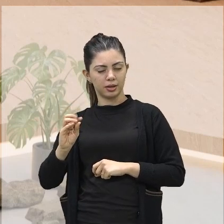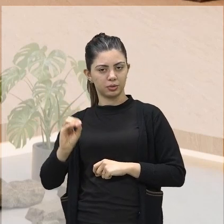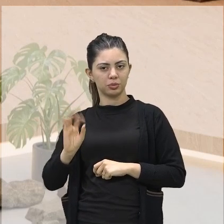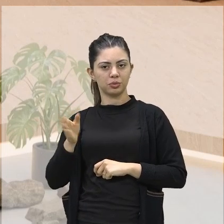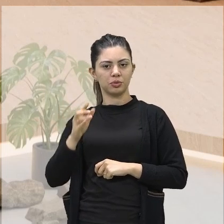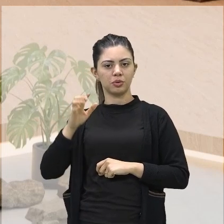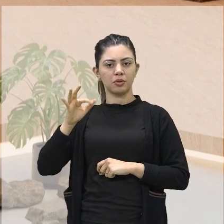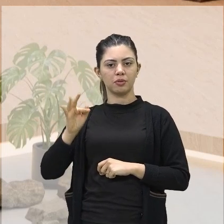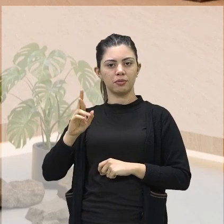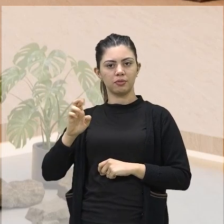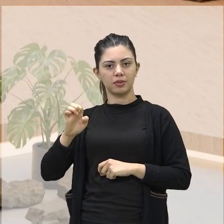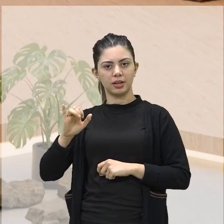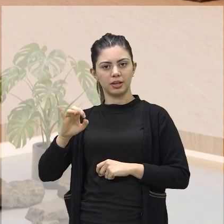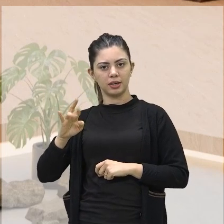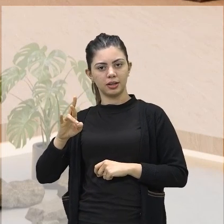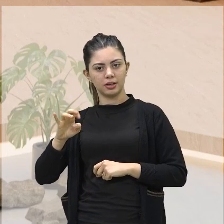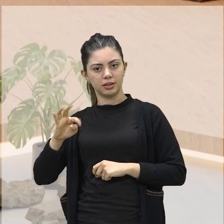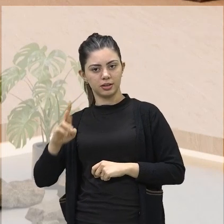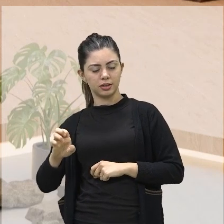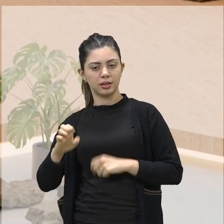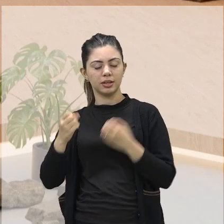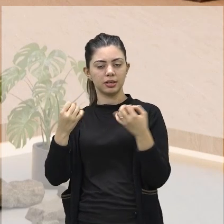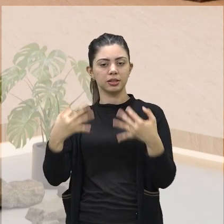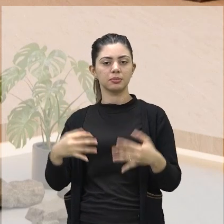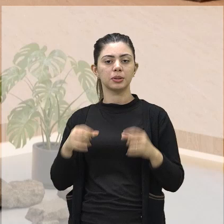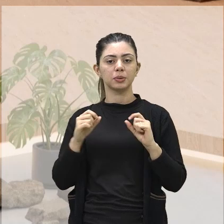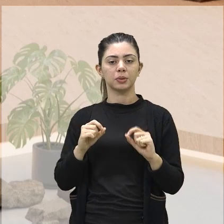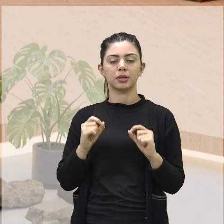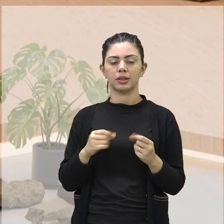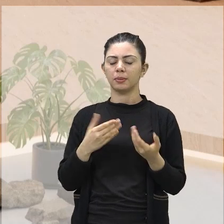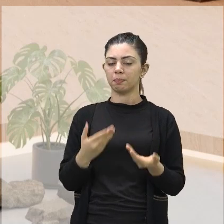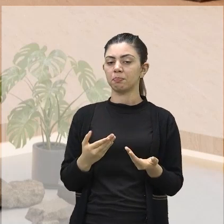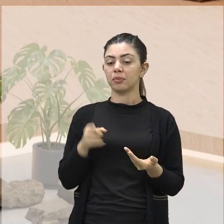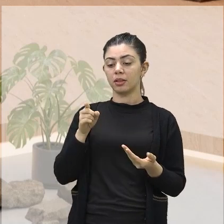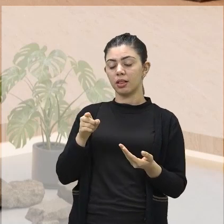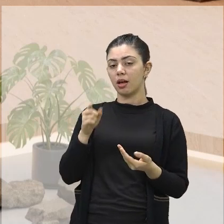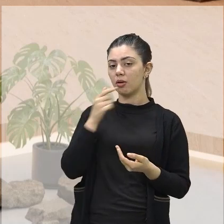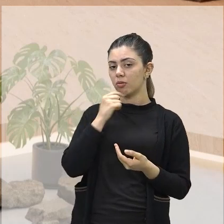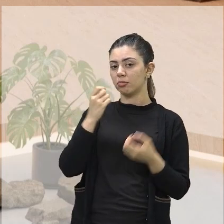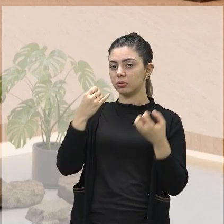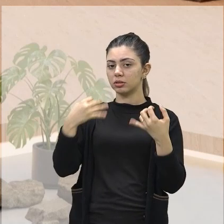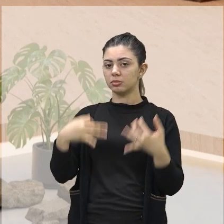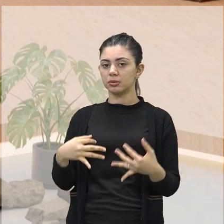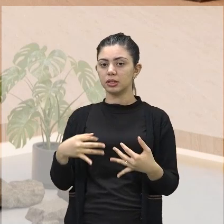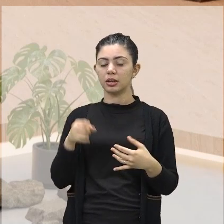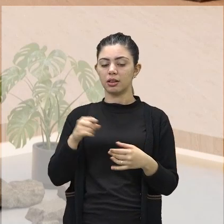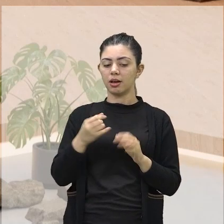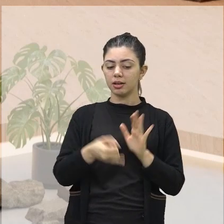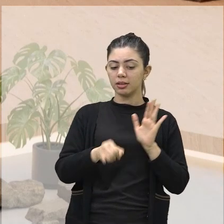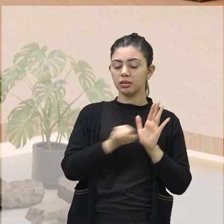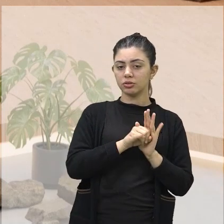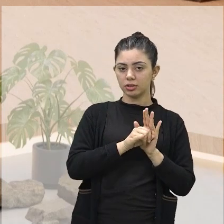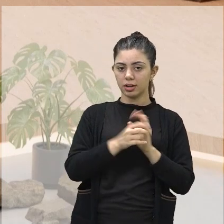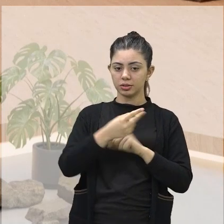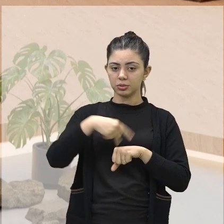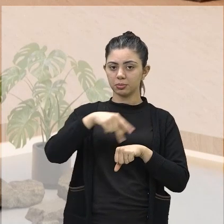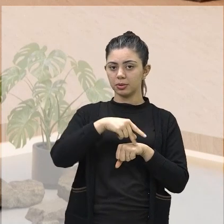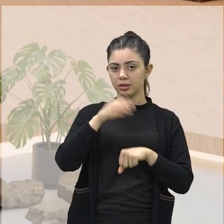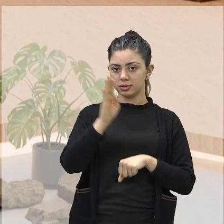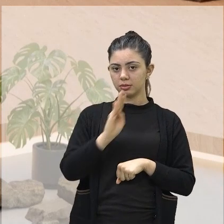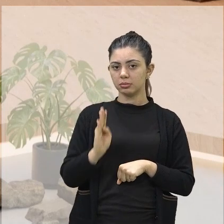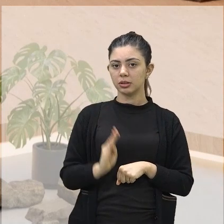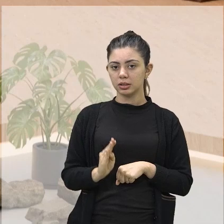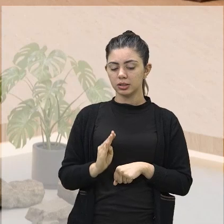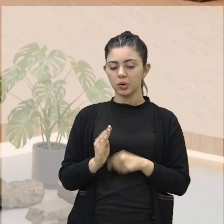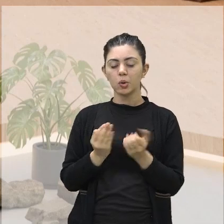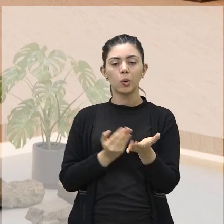ideia da chamada miscigenação. Ele vai dizer que a identidade nacional brasileira ela se dá